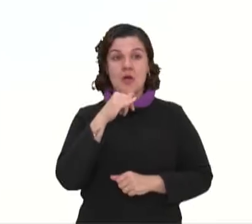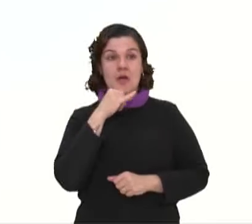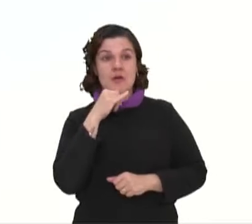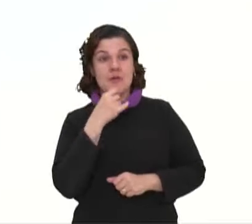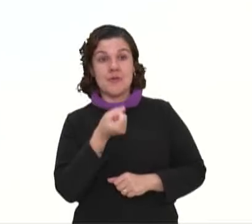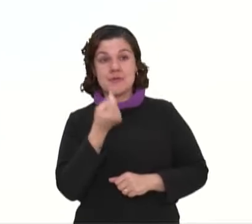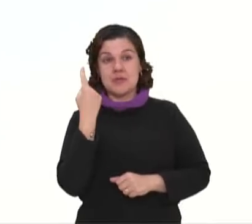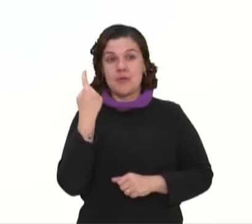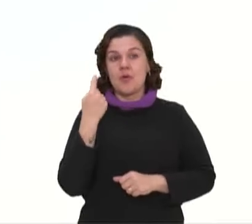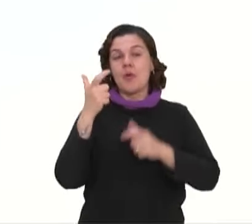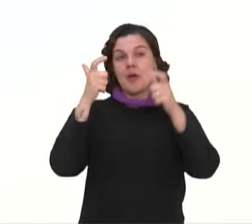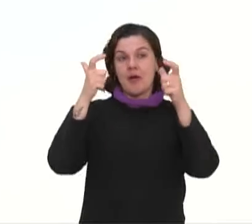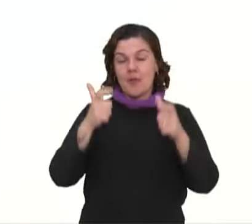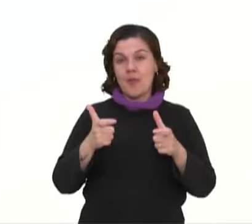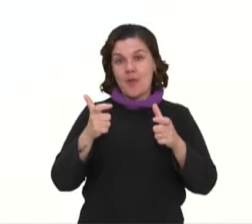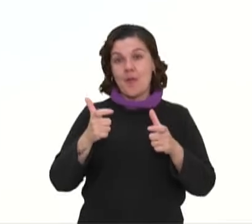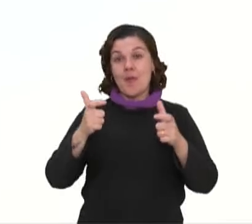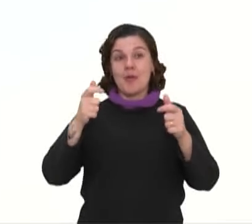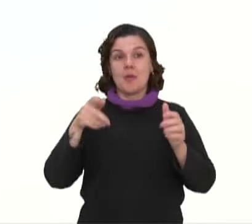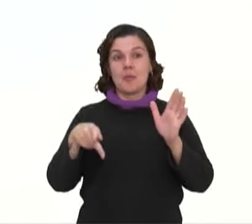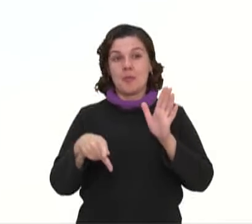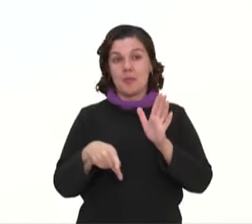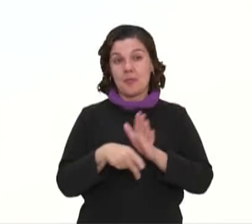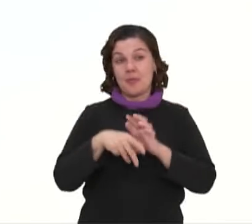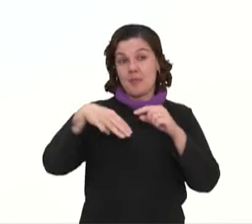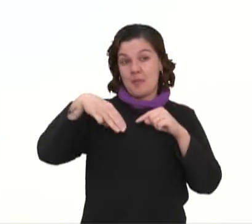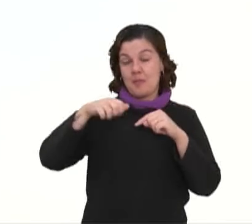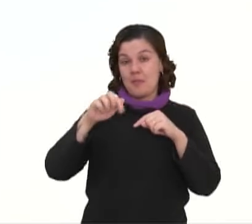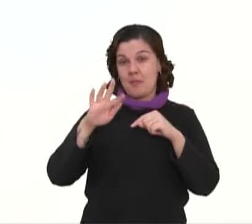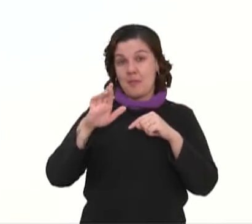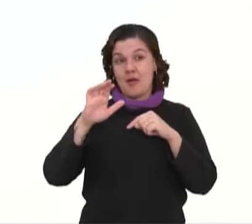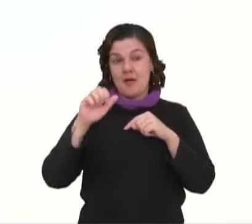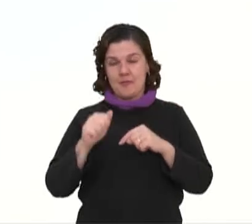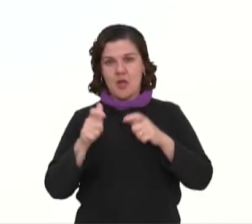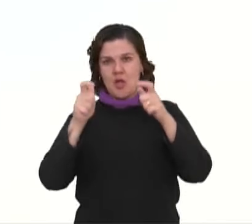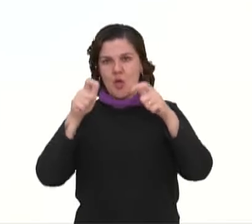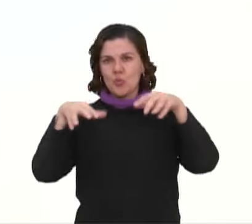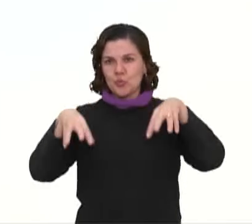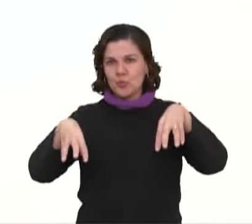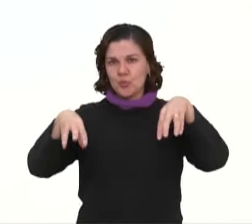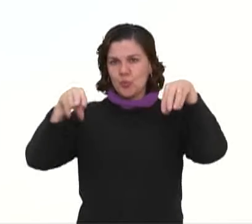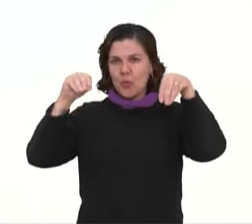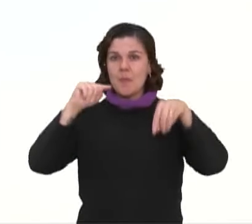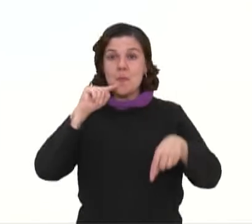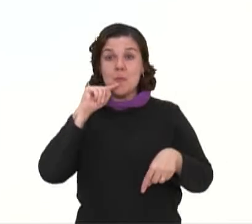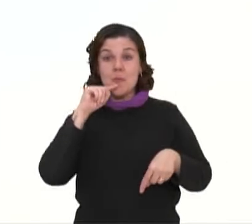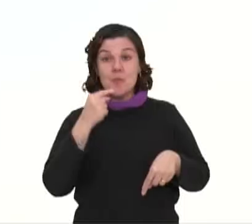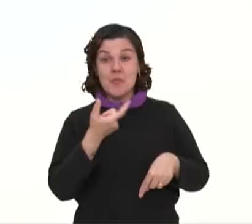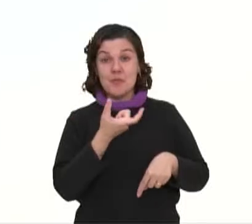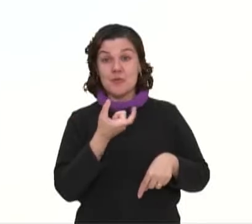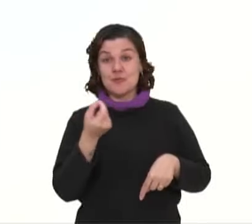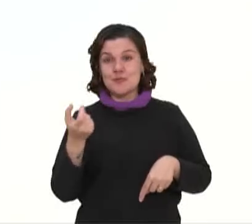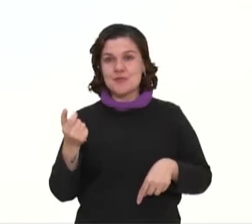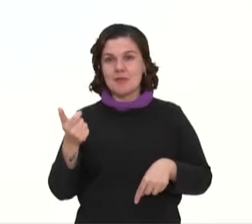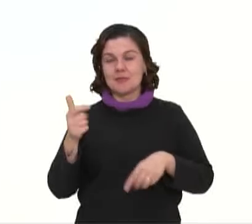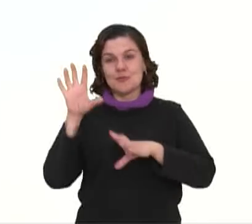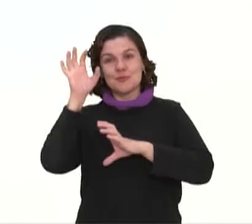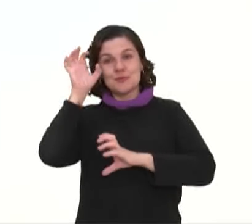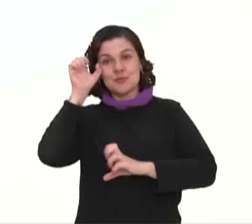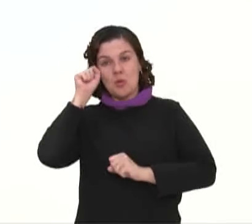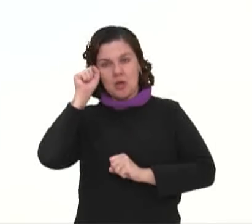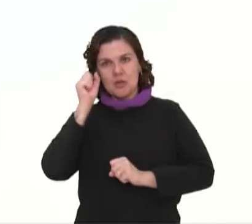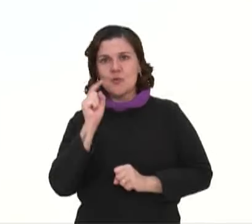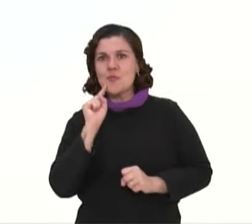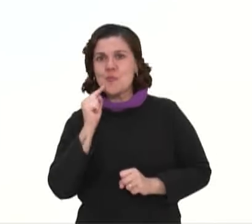para você, o Real Palácio e Convento de Mafra. É um palácio com 1.200 cômodos.